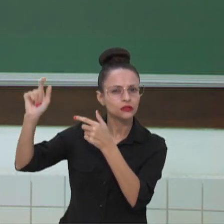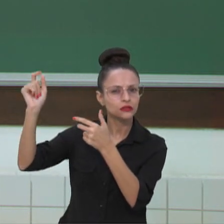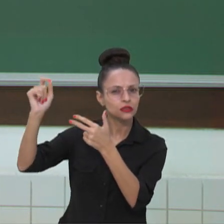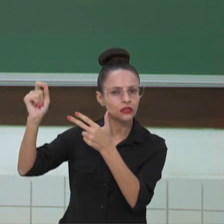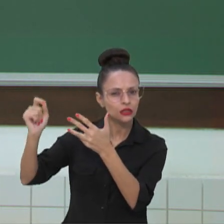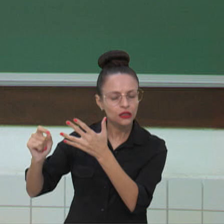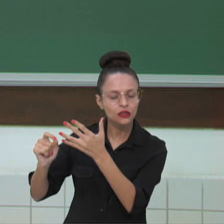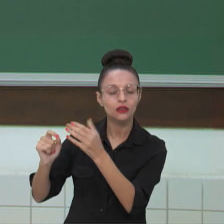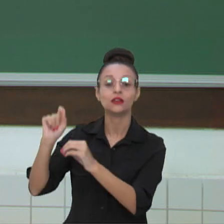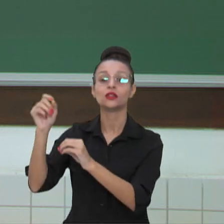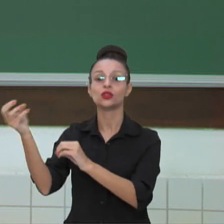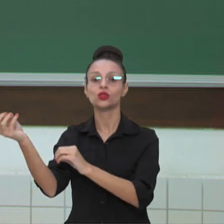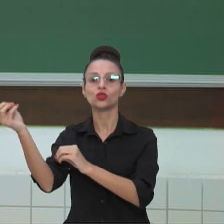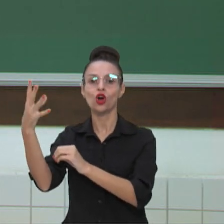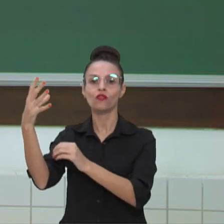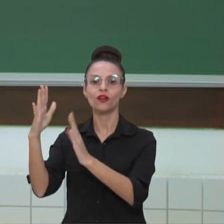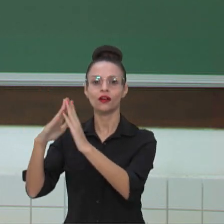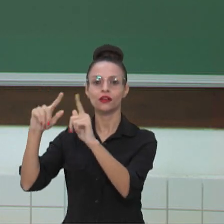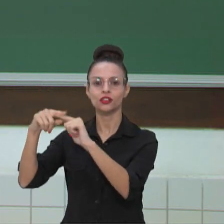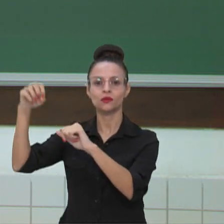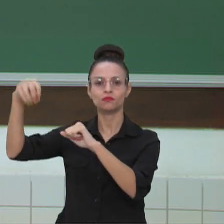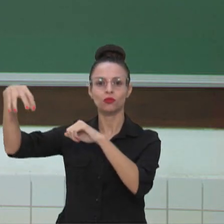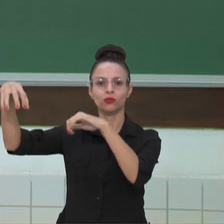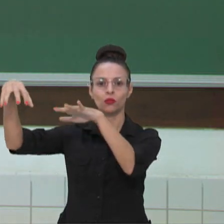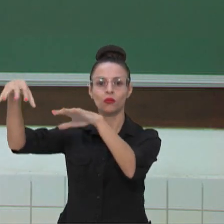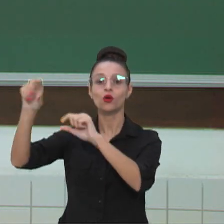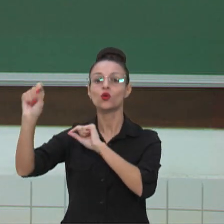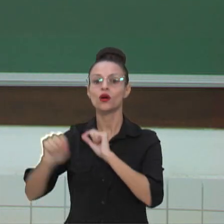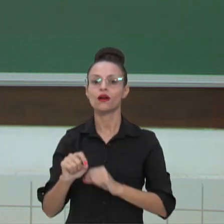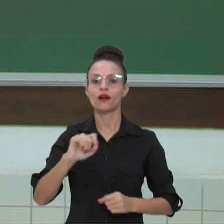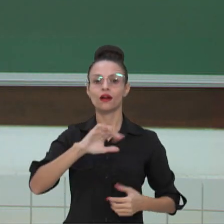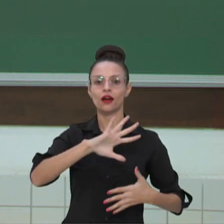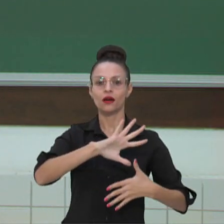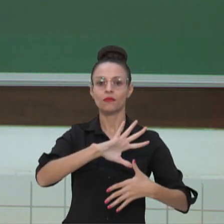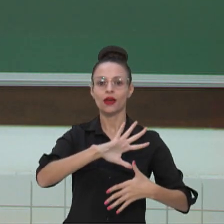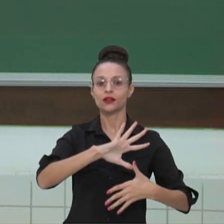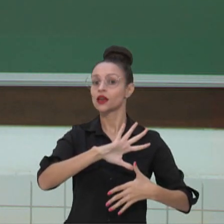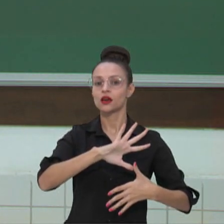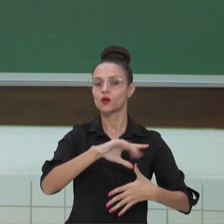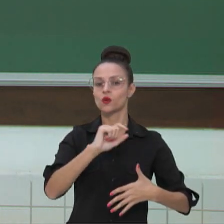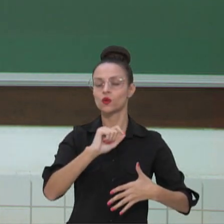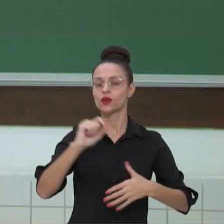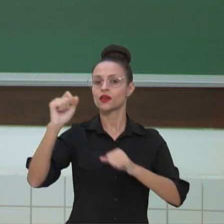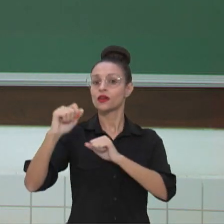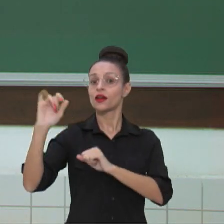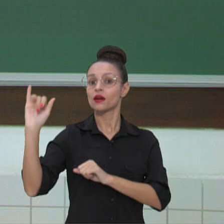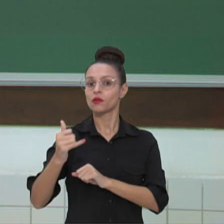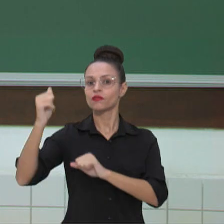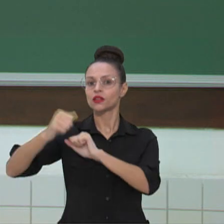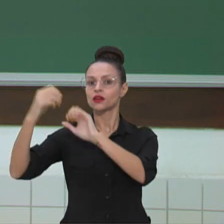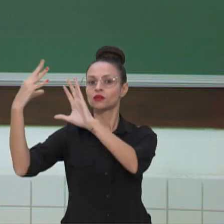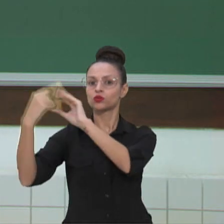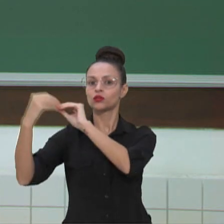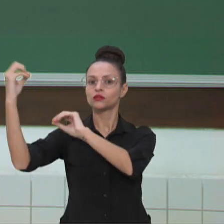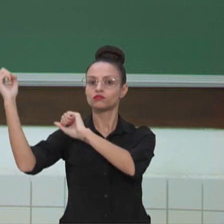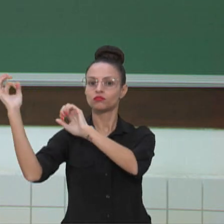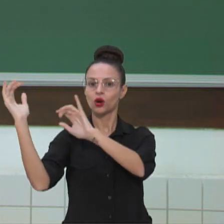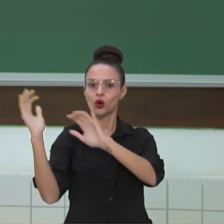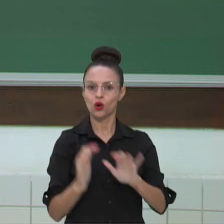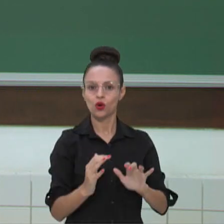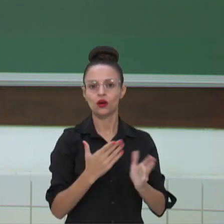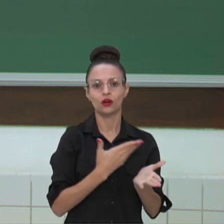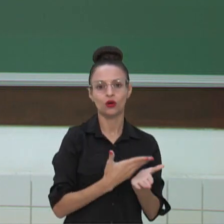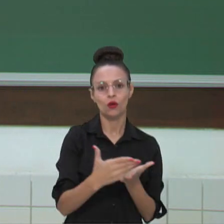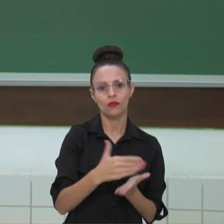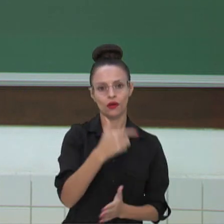novas igrejas que estão surgindo, a América aparece então como um refúgio, um exílio, um lugar bom para recomeçar